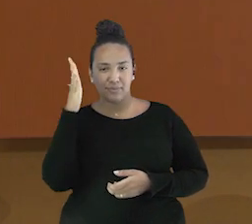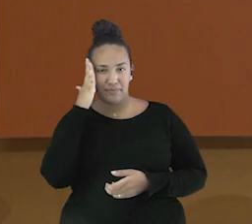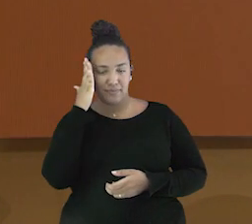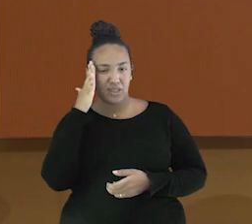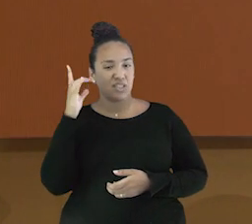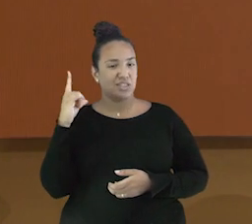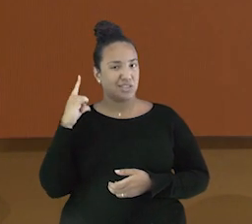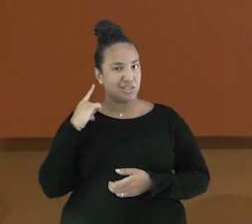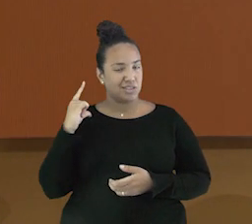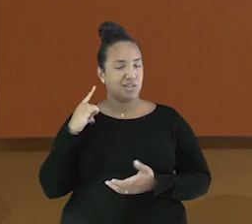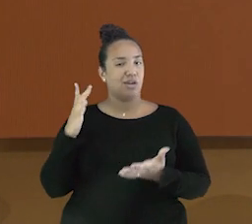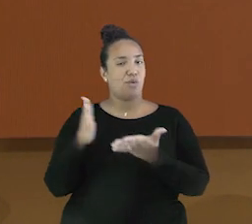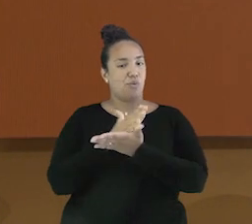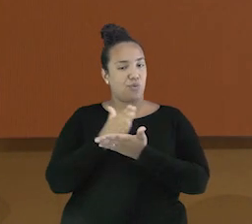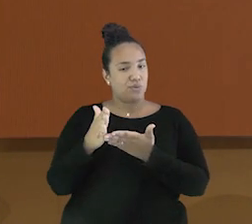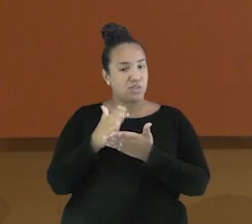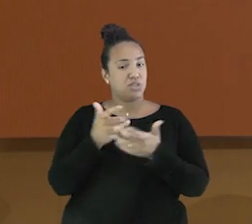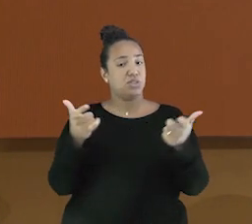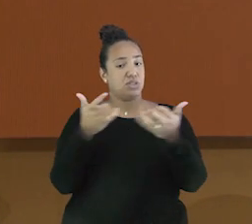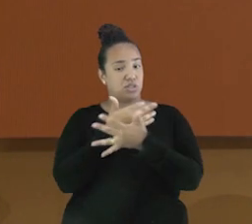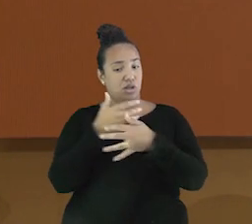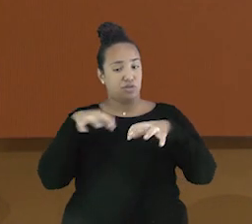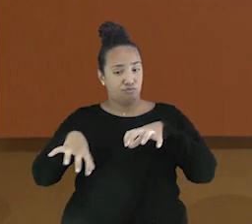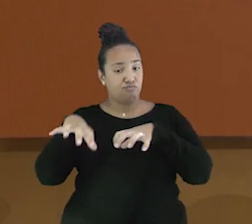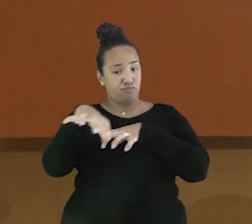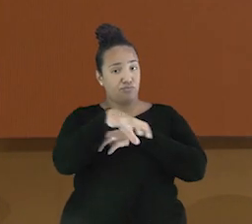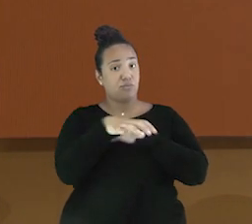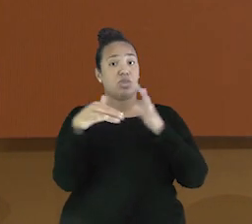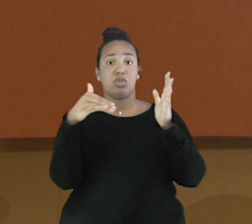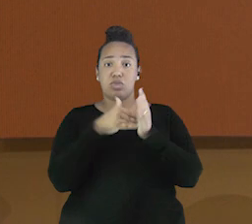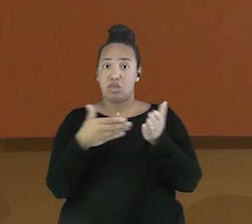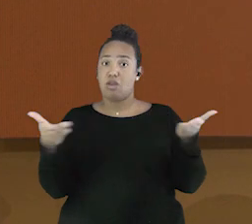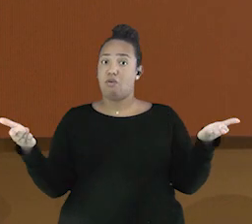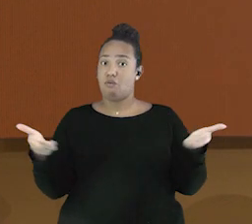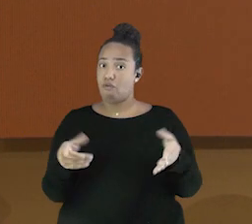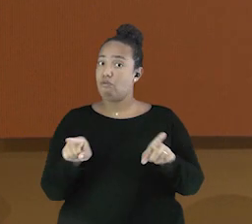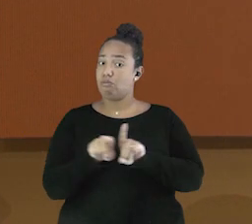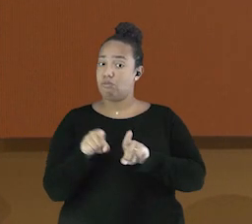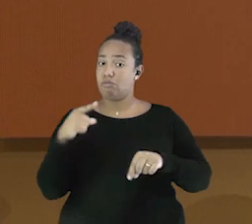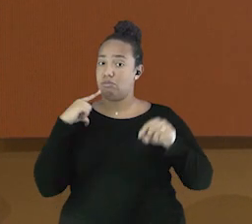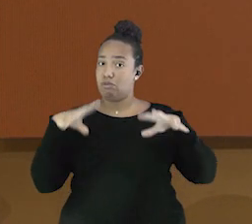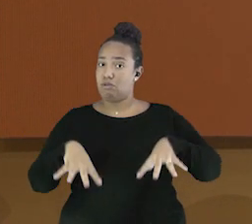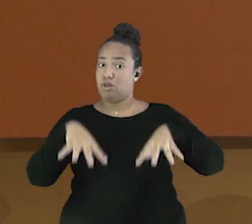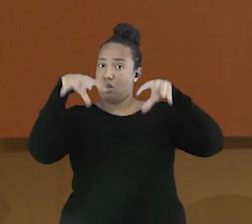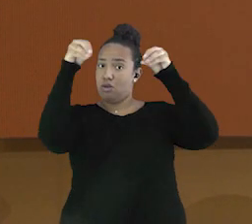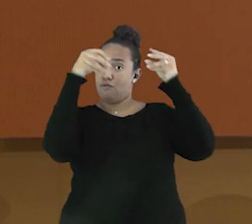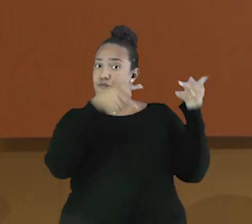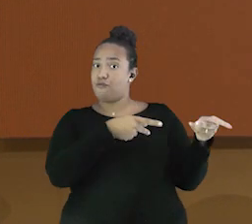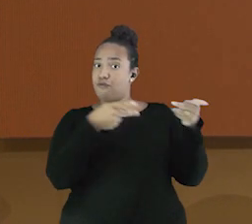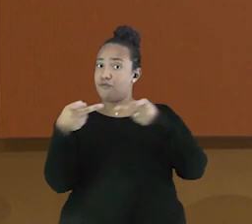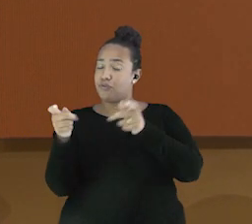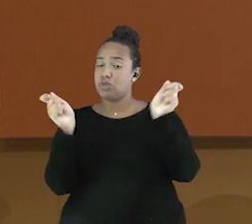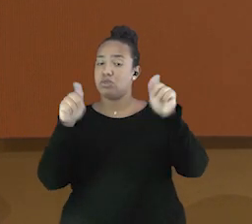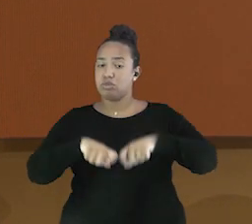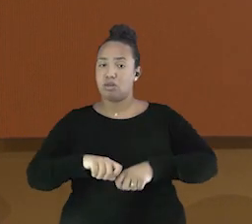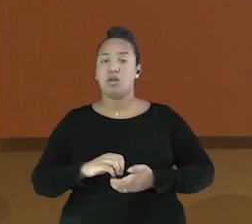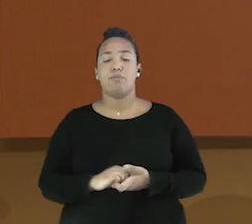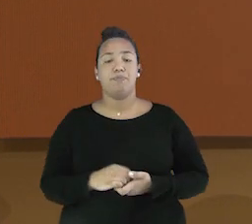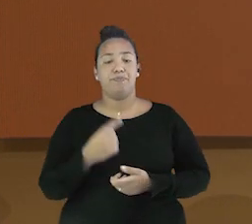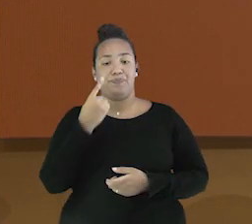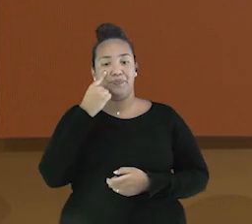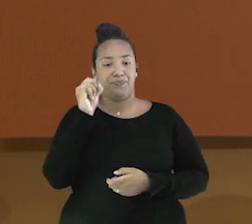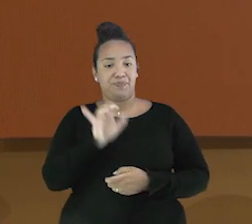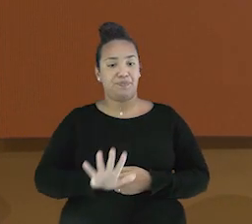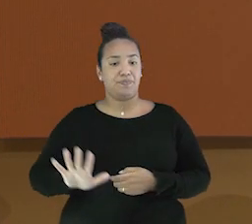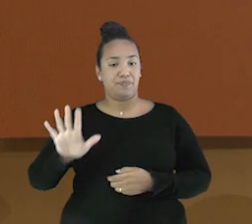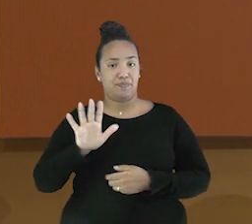existe alguma dessas cidades medievais até hoje? E que os grandes castelos ainda podem ser visitados? Nessa imagem,